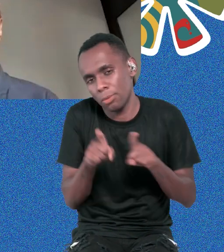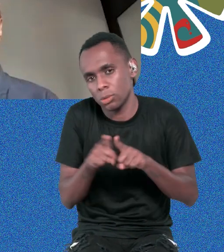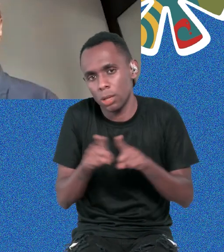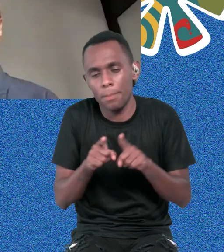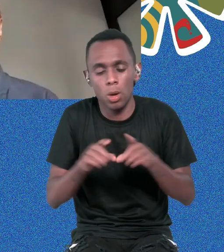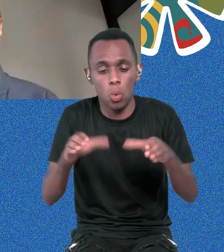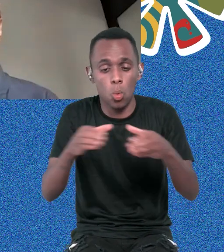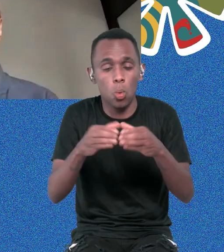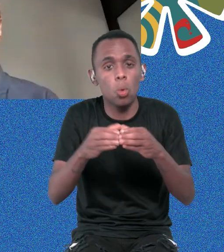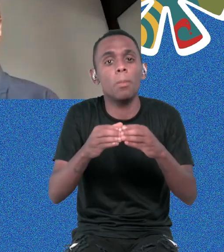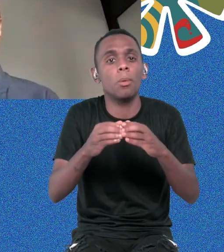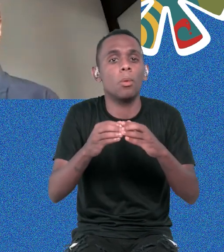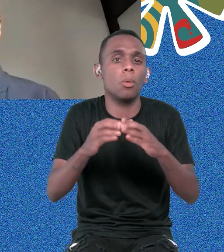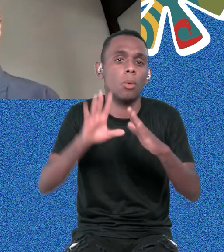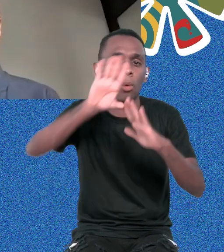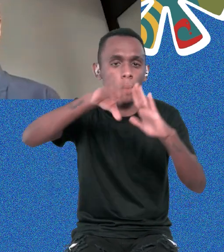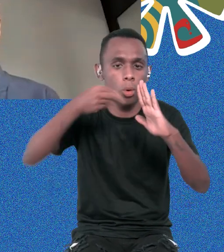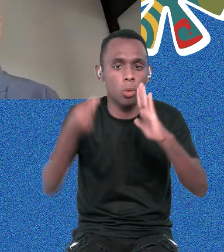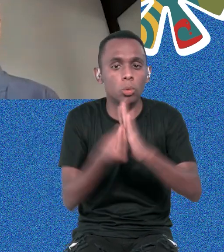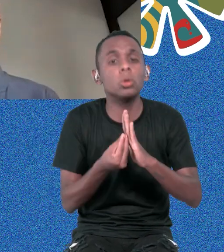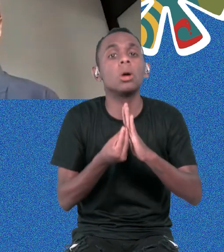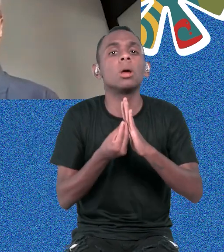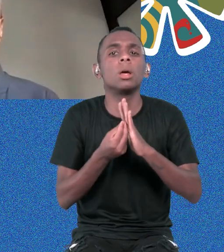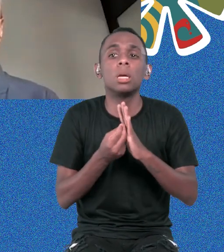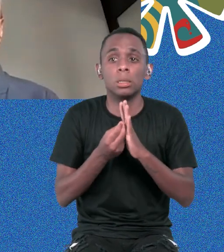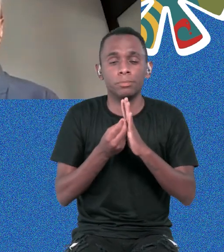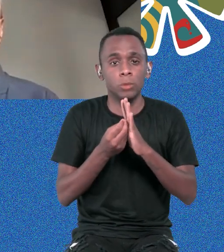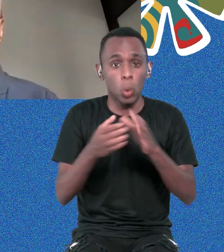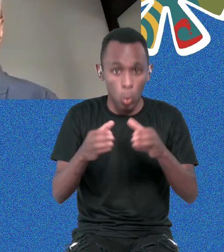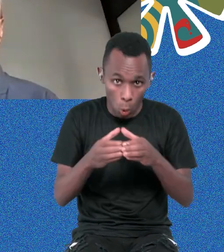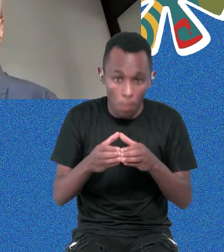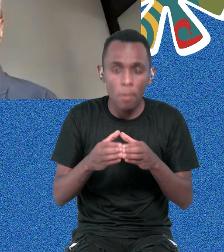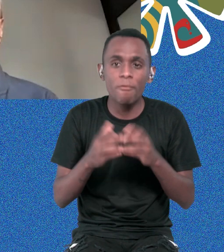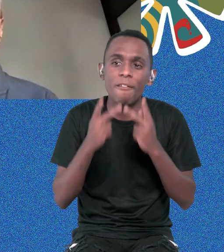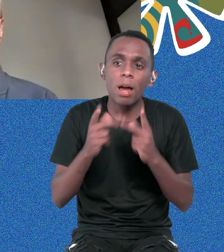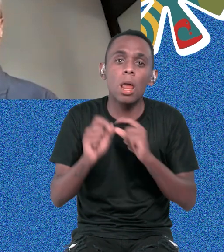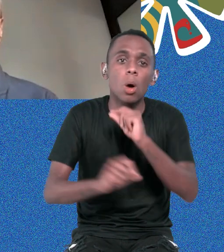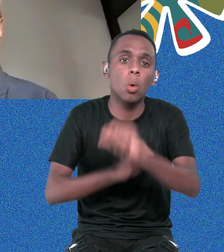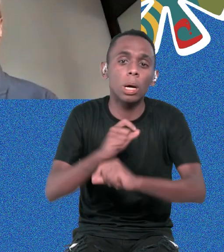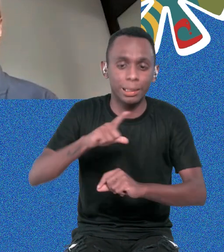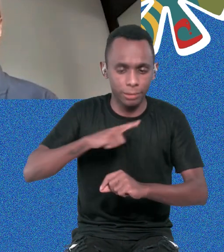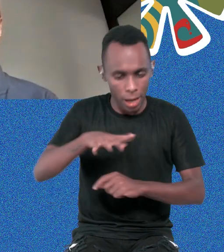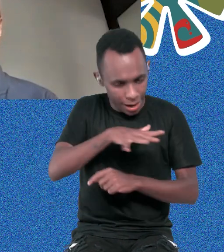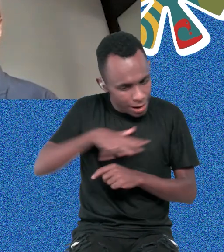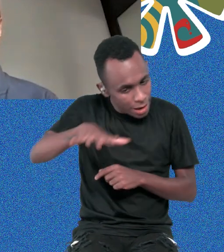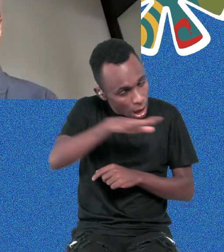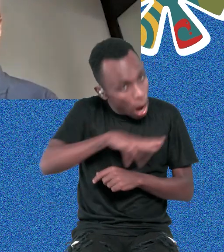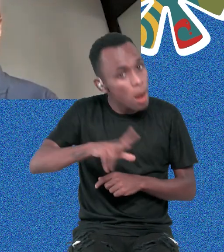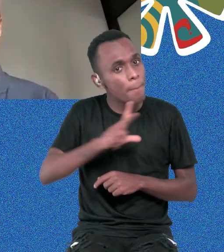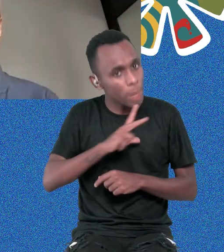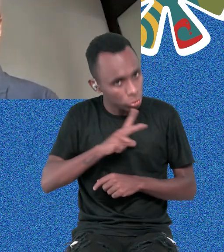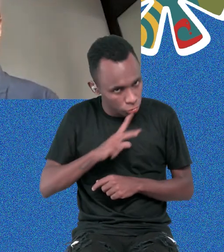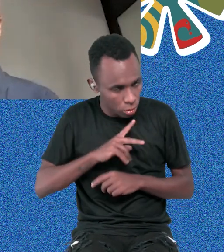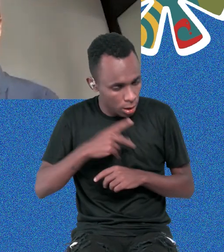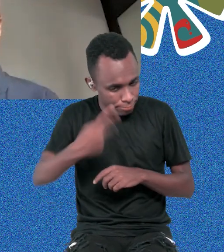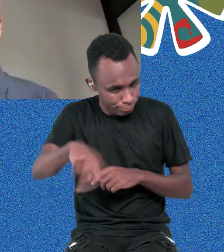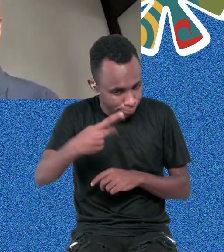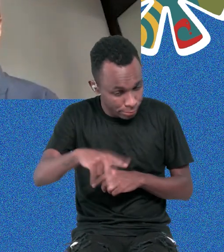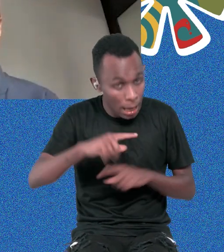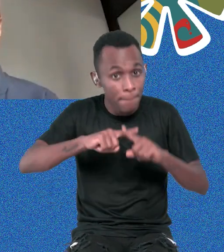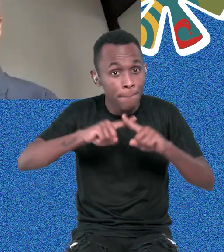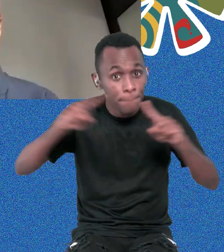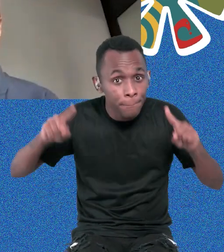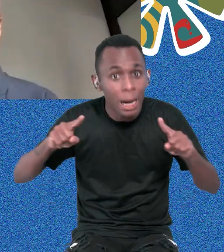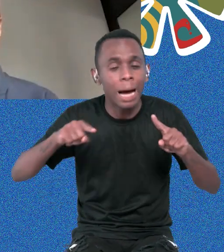exemplo, uma comunidade quilombola, eles vão falar o seguinte: nós temos ali o nosso território. Mas o